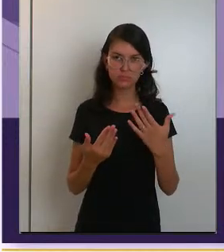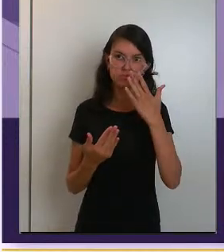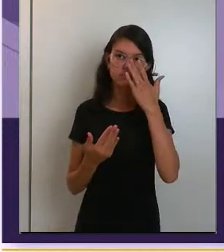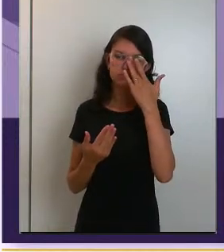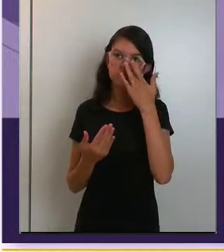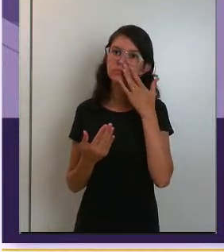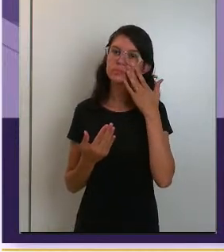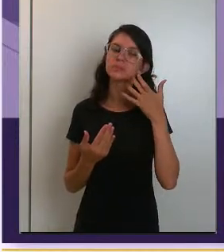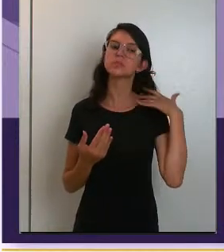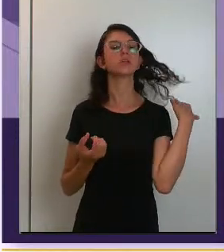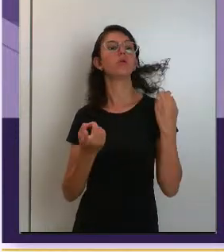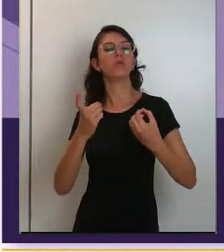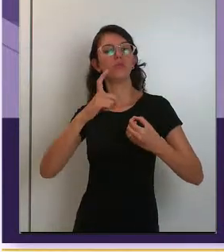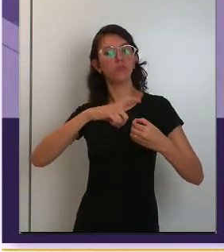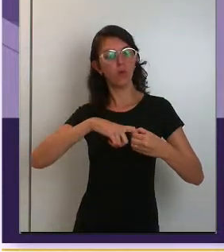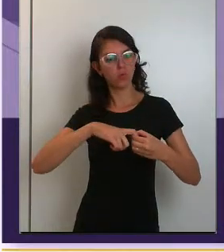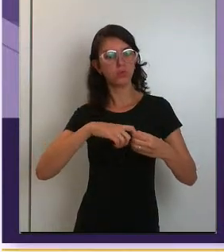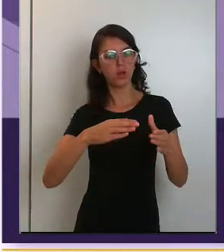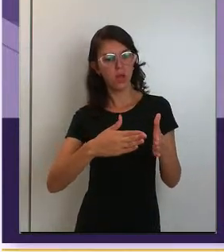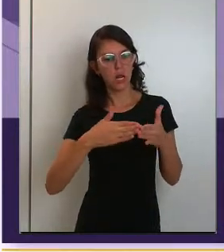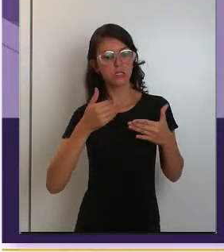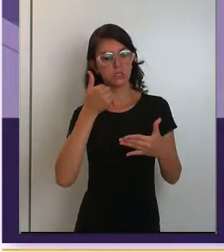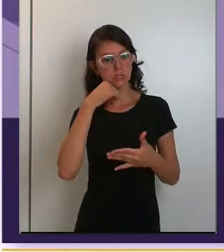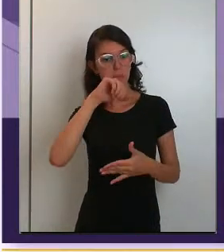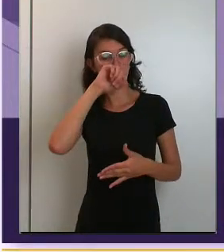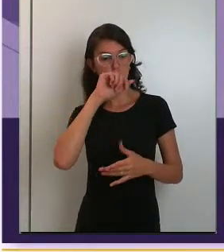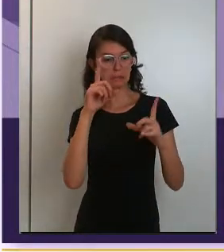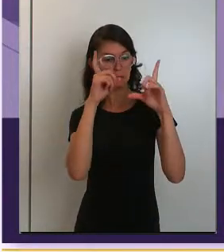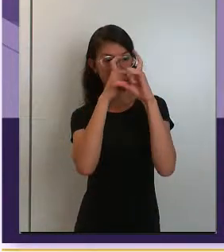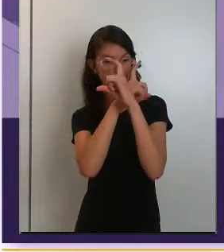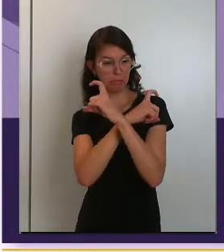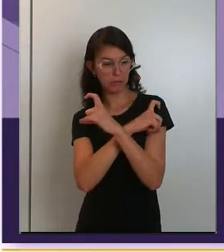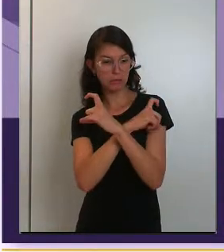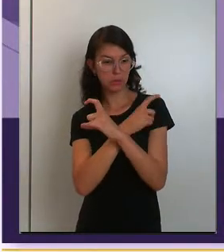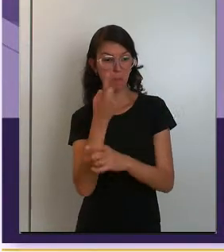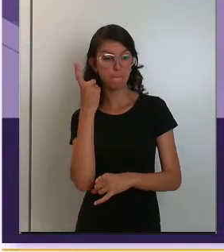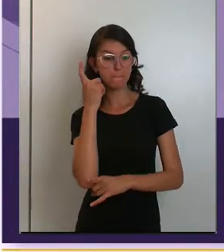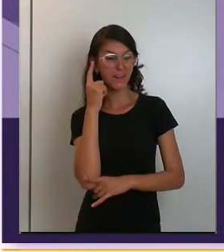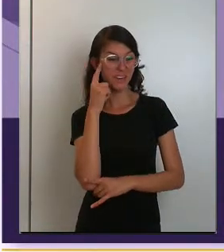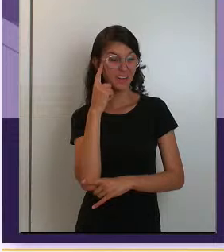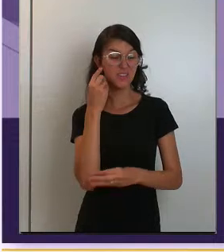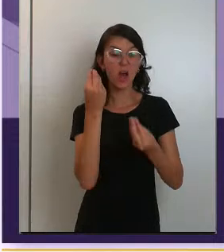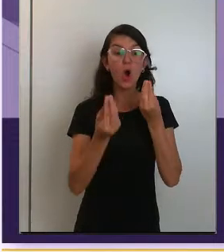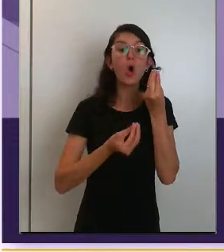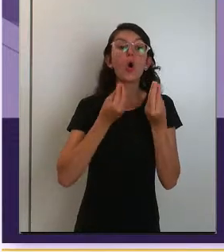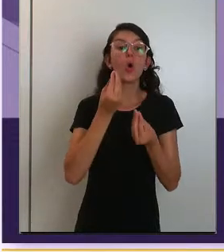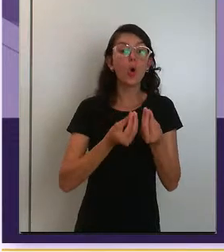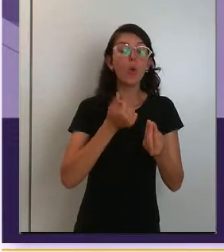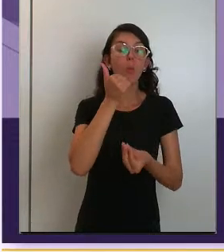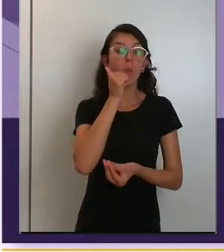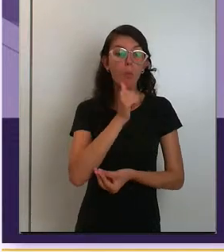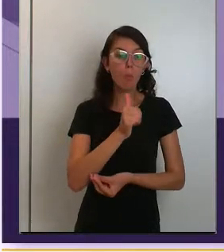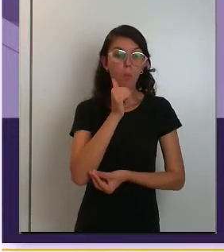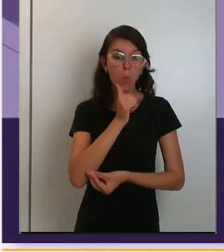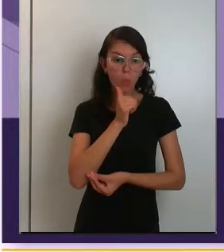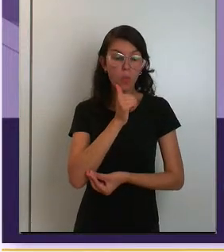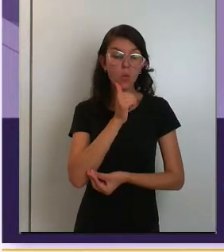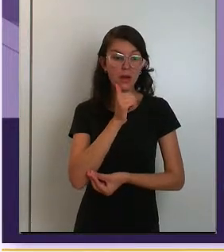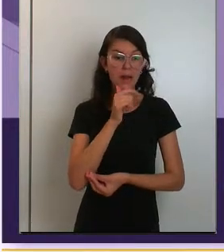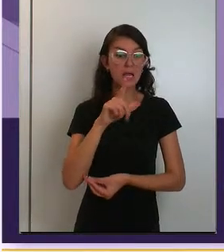Bom, e se retornar de uma licença maternidade já é difícil, imagina só como é para uma mulher que optou por realmente parar a